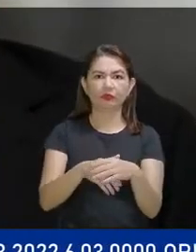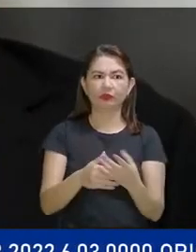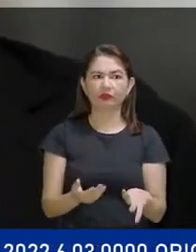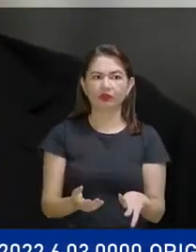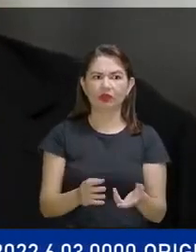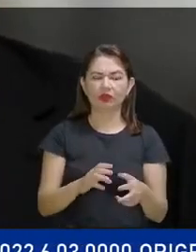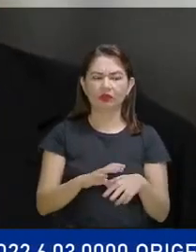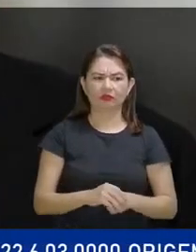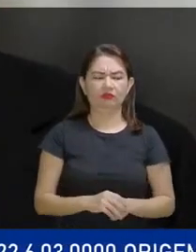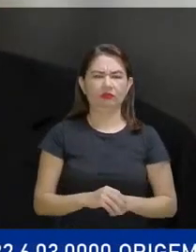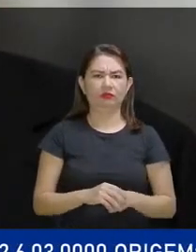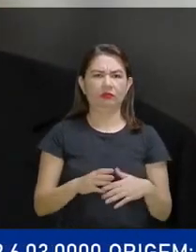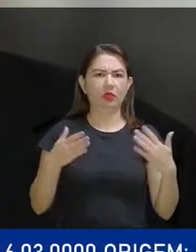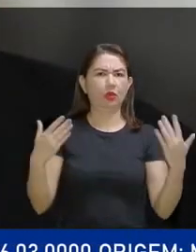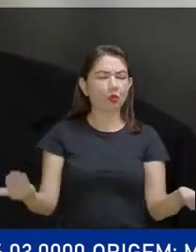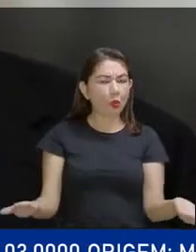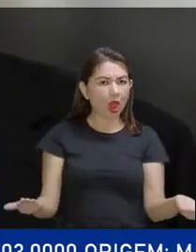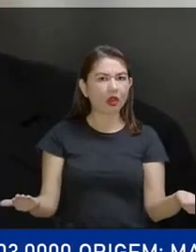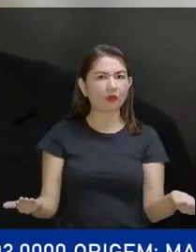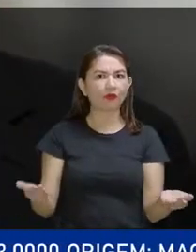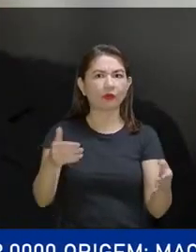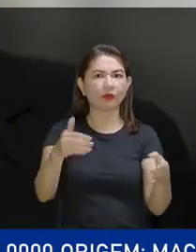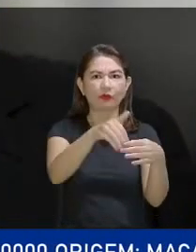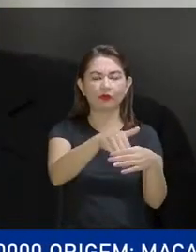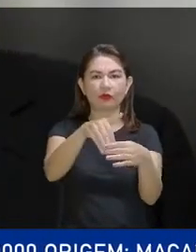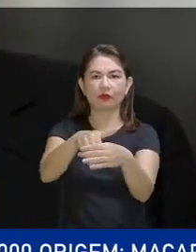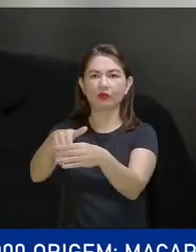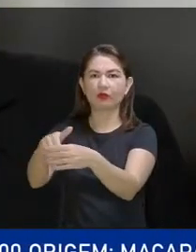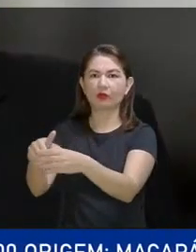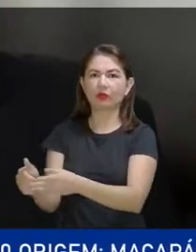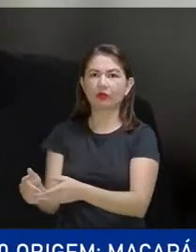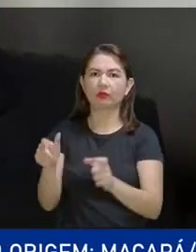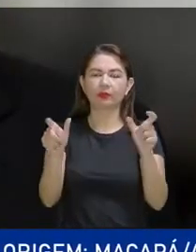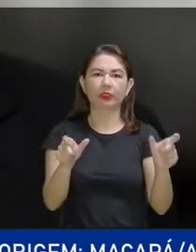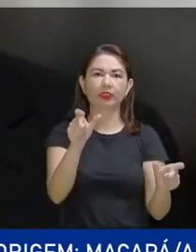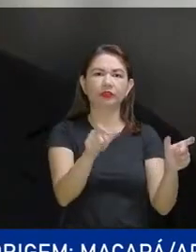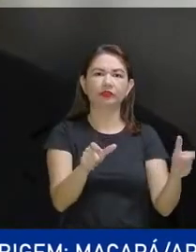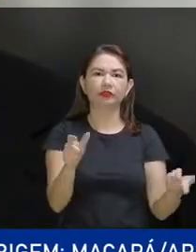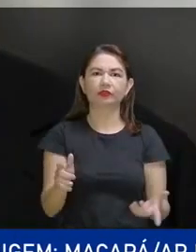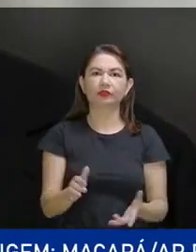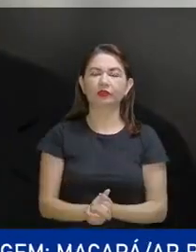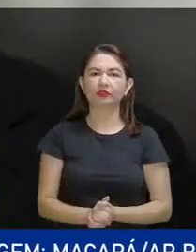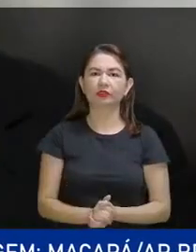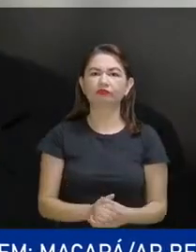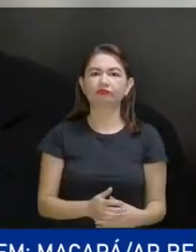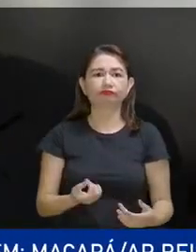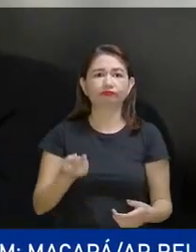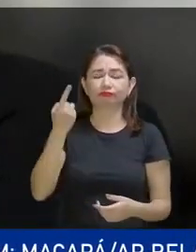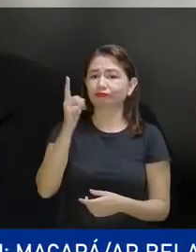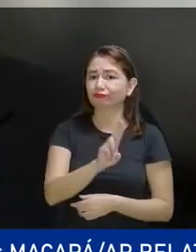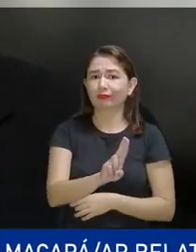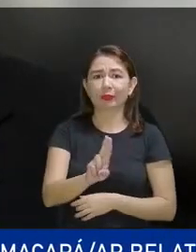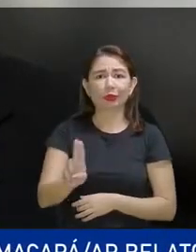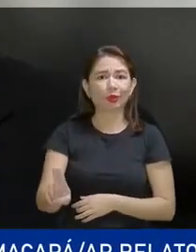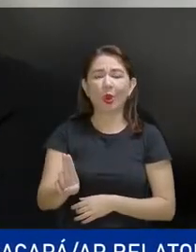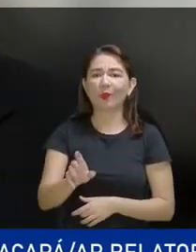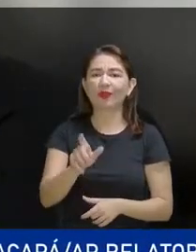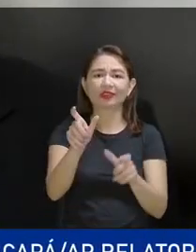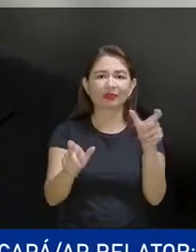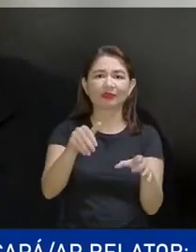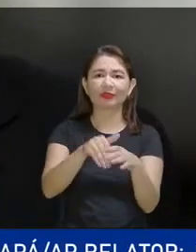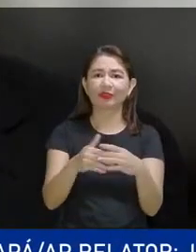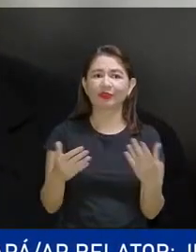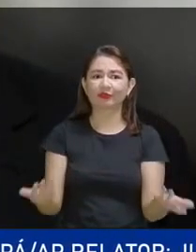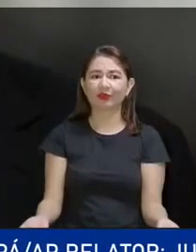de quem? Qual é o eleitor nessa história? Quem é o eleitor? Não tem a identificação de um eleitor sequer. Fala que é para a